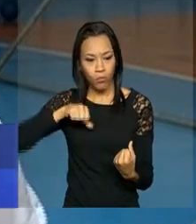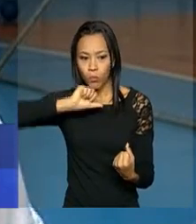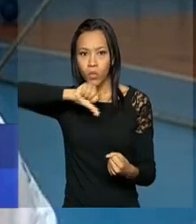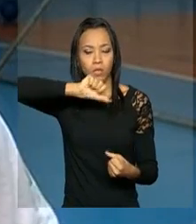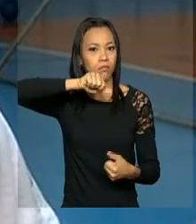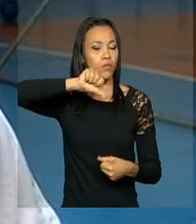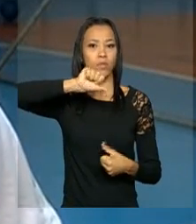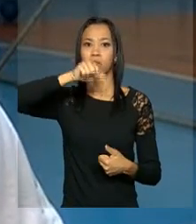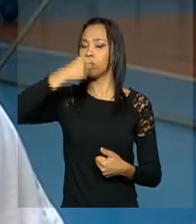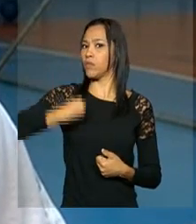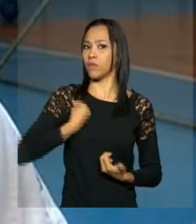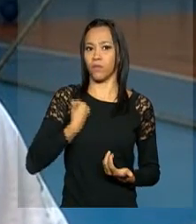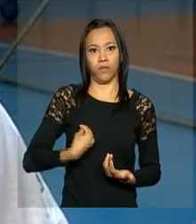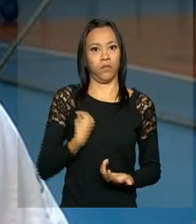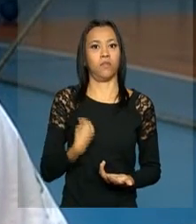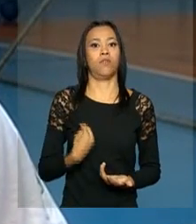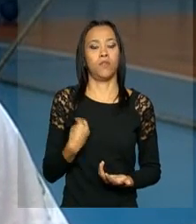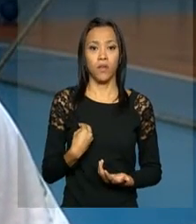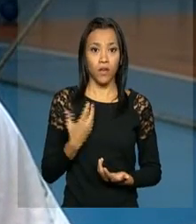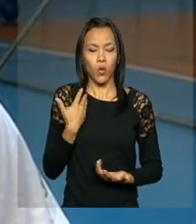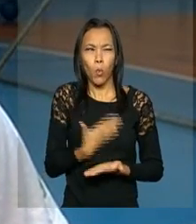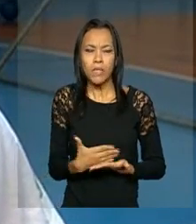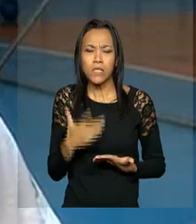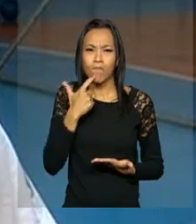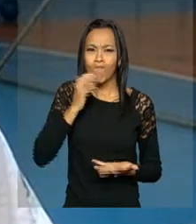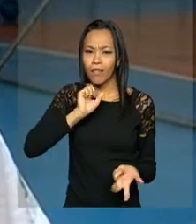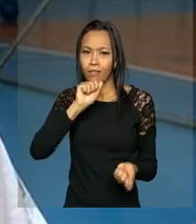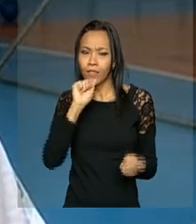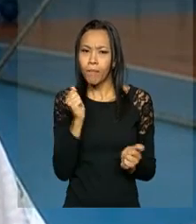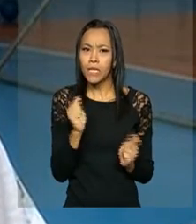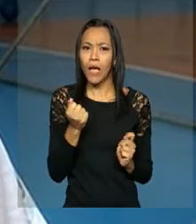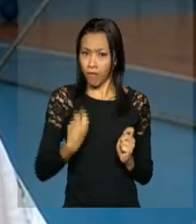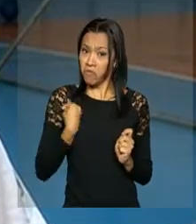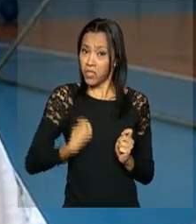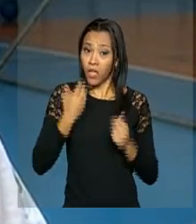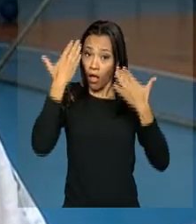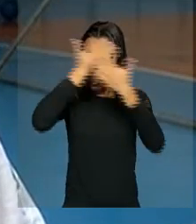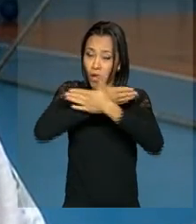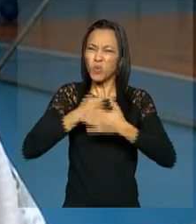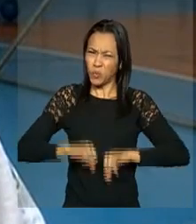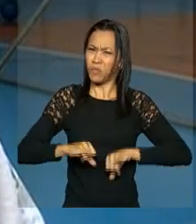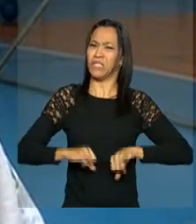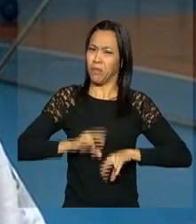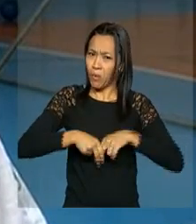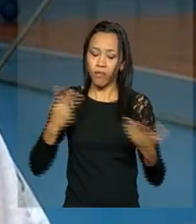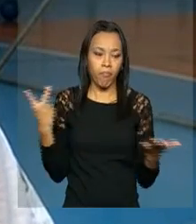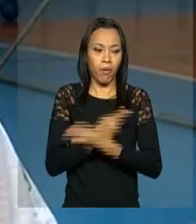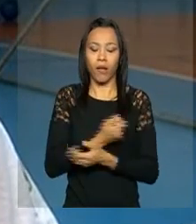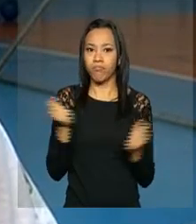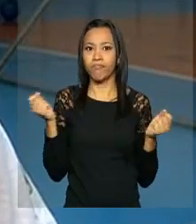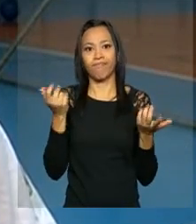vida. Eu fui começando a me adaptar com a vida de cega, porque eu ainda sofria muito, né, por ter ficado